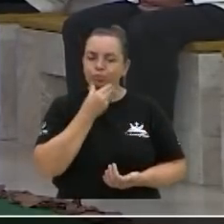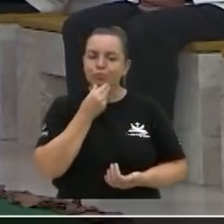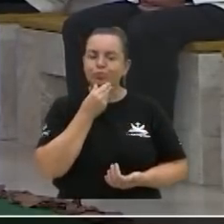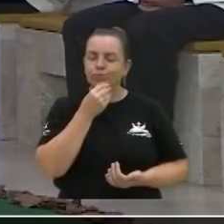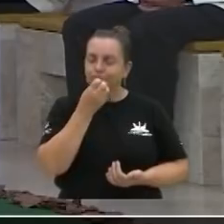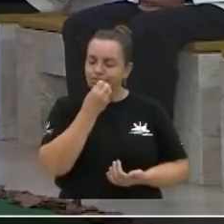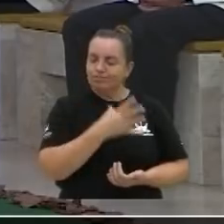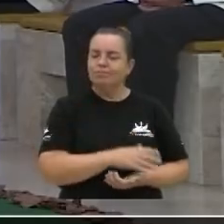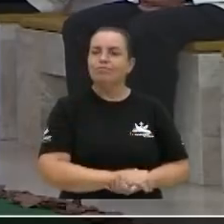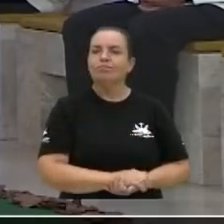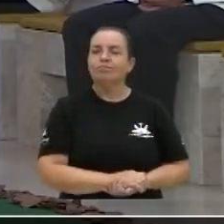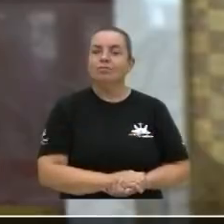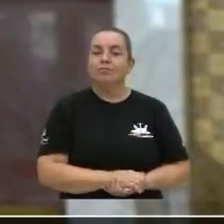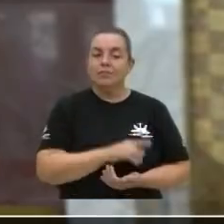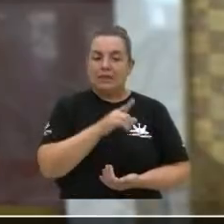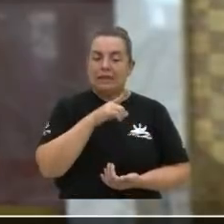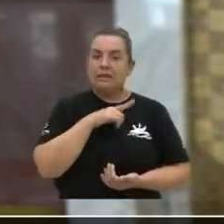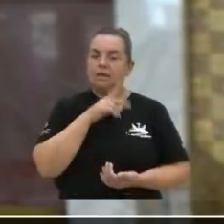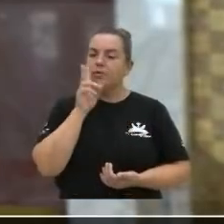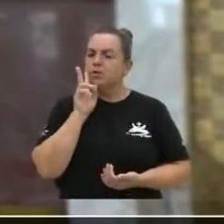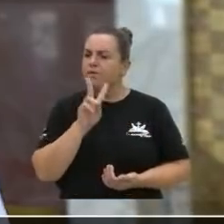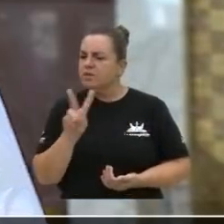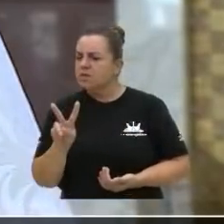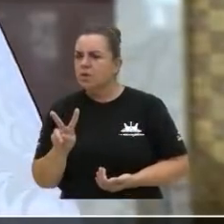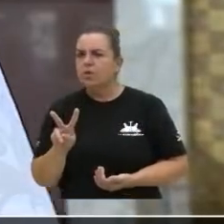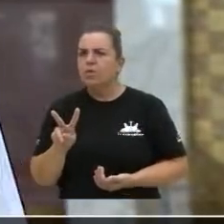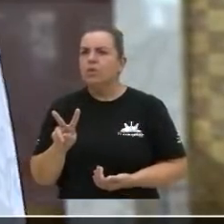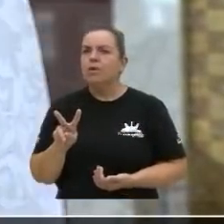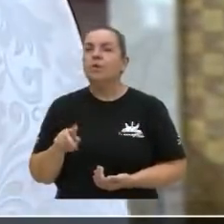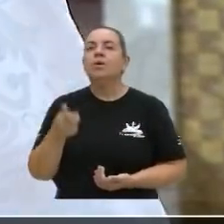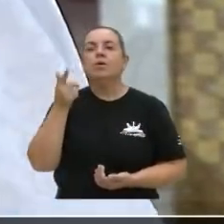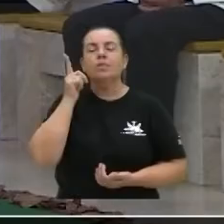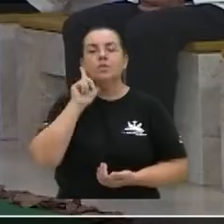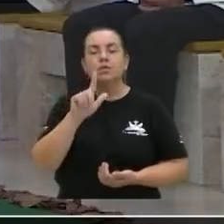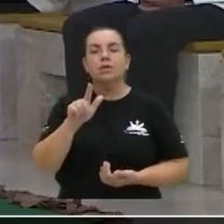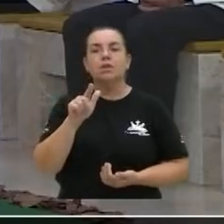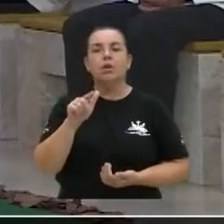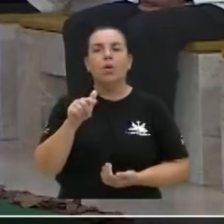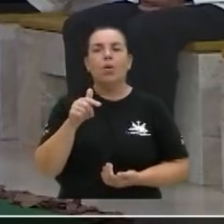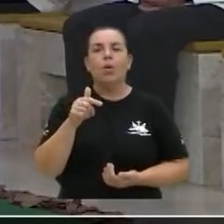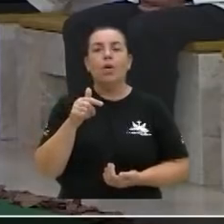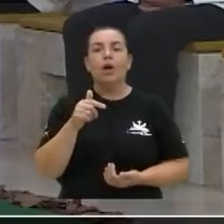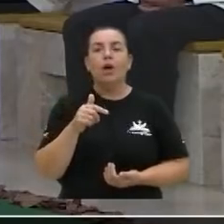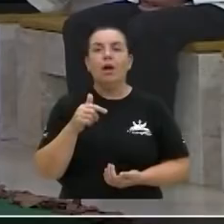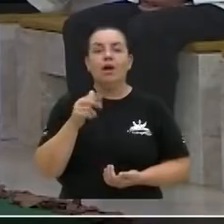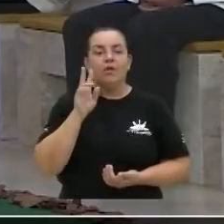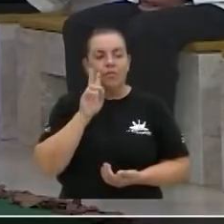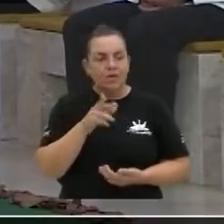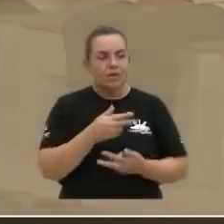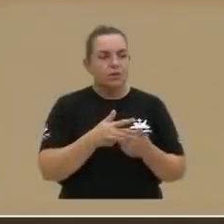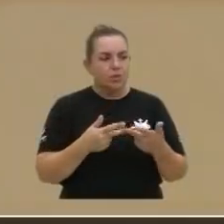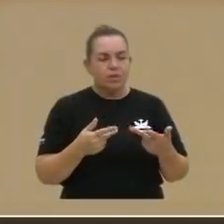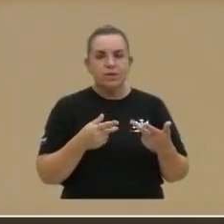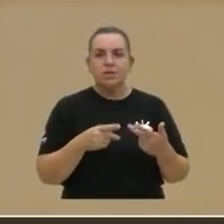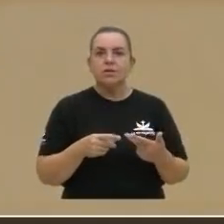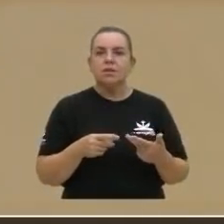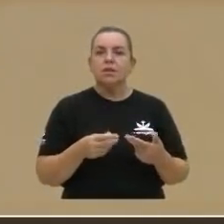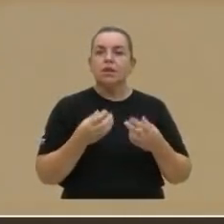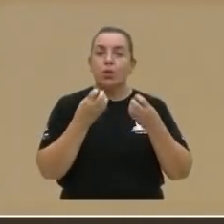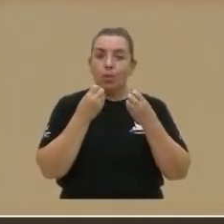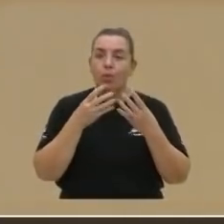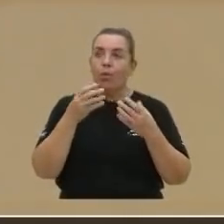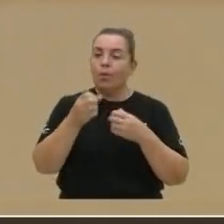Barnabé teve essa visão e conseguiu interpretar a ação do bom pastor lá em